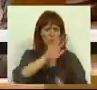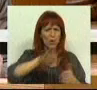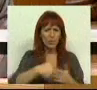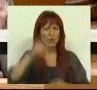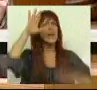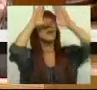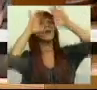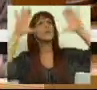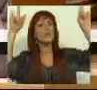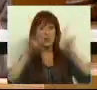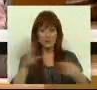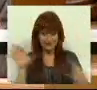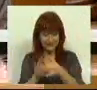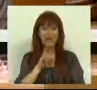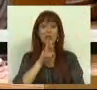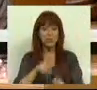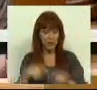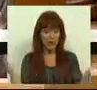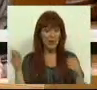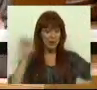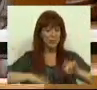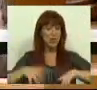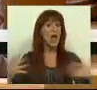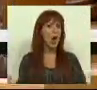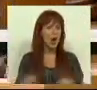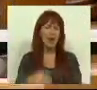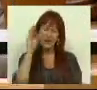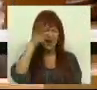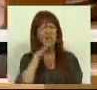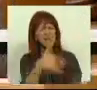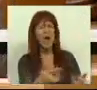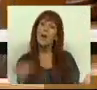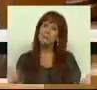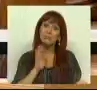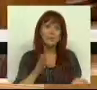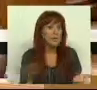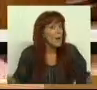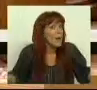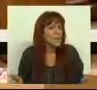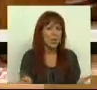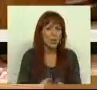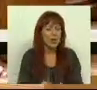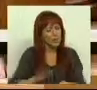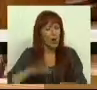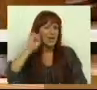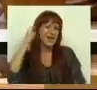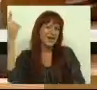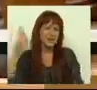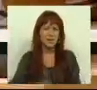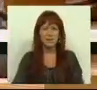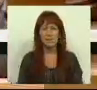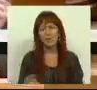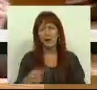plano ideológico que escondeu na campanha eleitoral e que agora quer convencer ser necessário a pretexto da crise. É